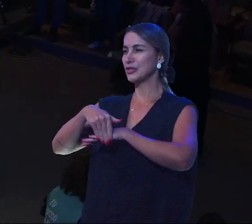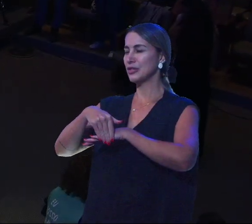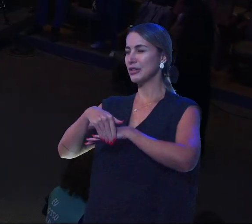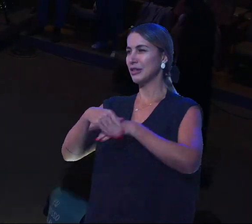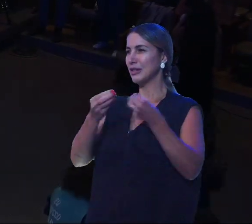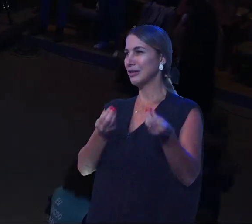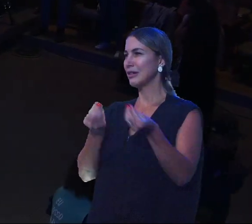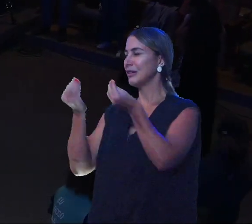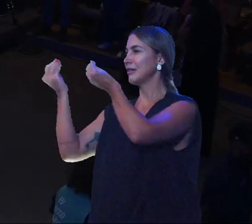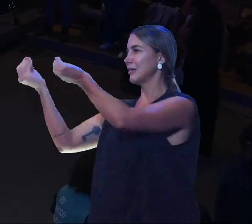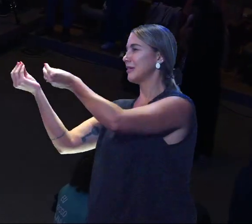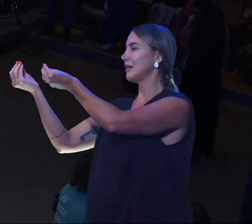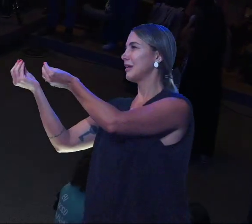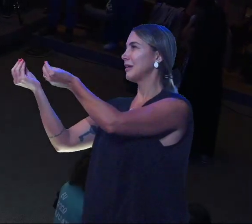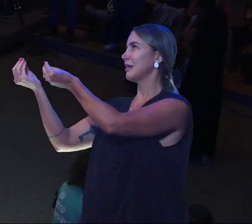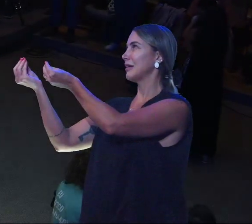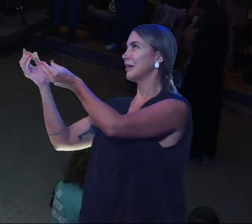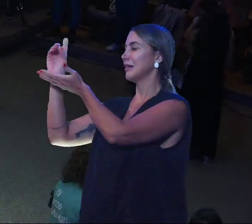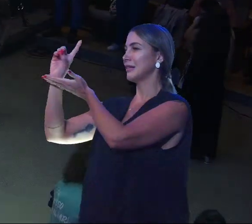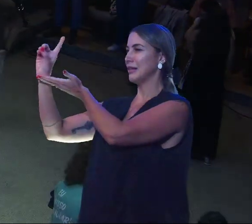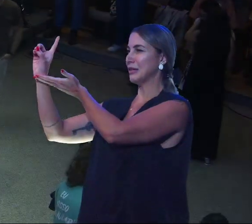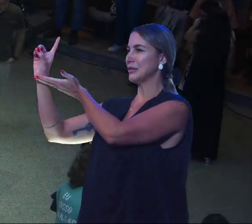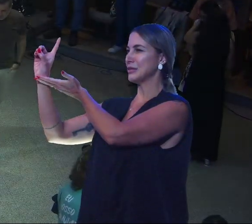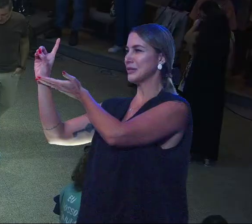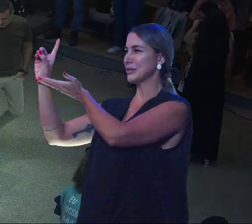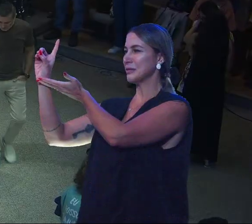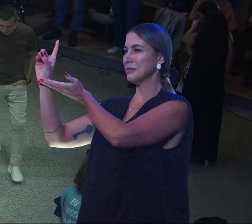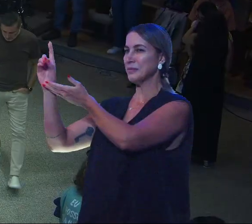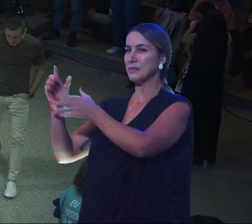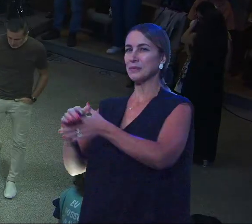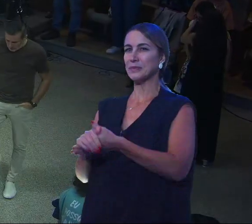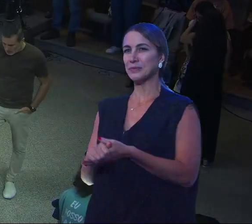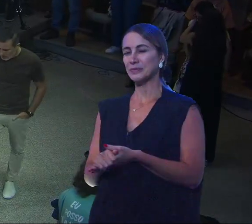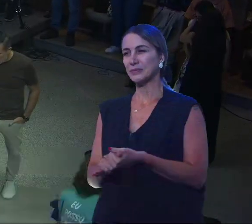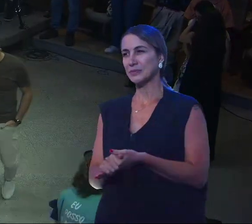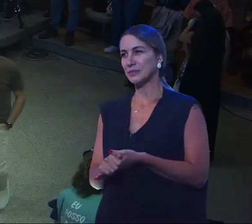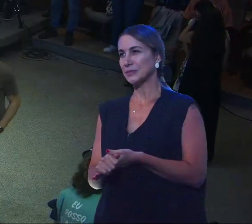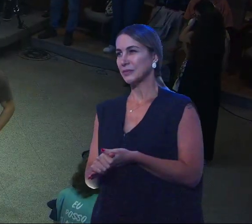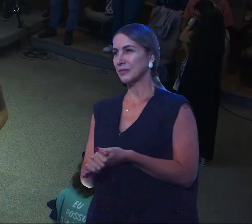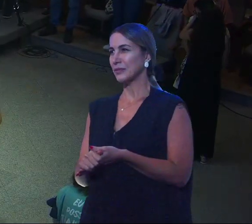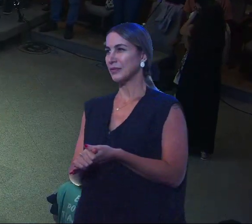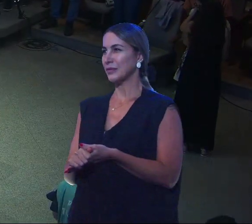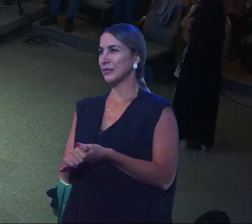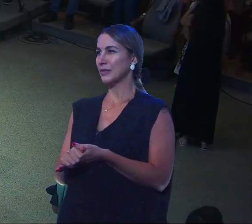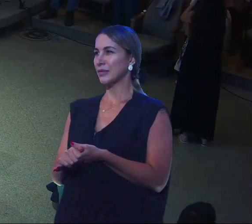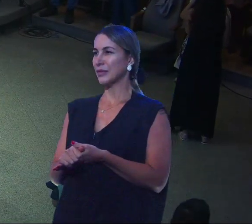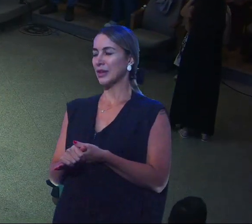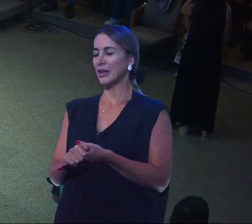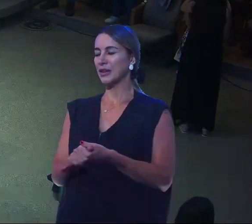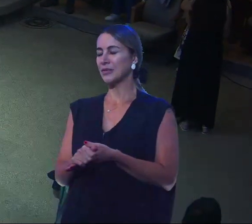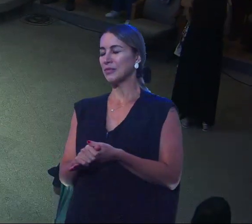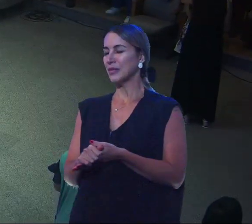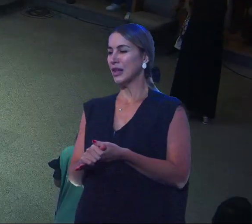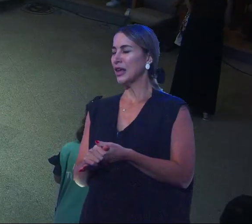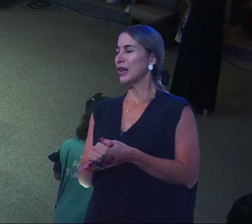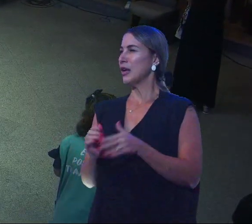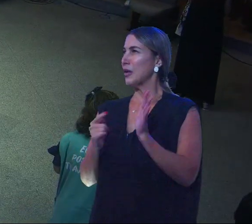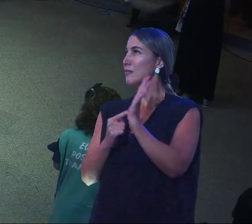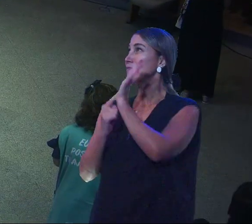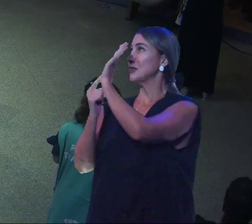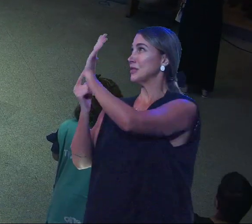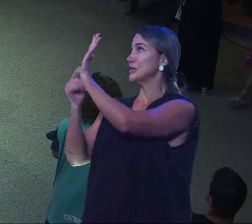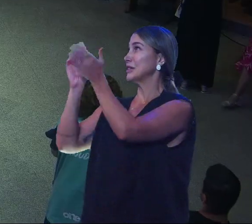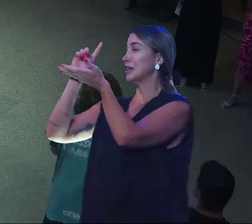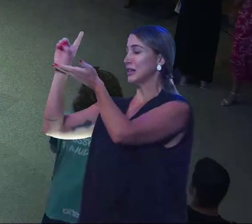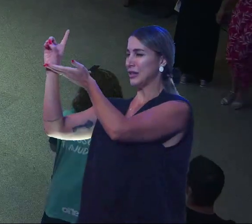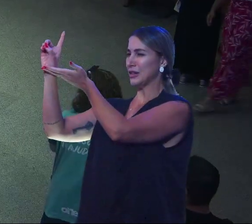É esse o sonho. Pode vir para cá e se ajoelhar aqui na frente. A gente vai orar e logo depois vamos encerrar esse culto. É um ato que você está fazendo agora para entregar um